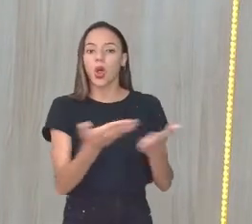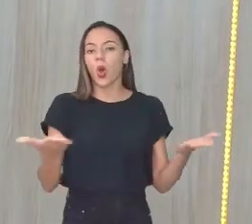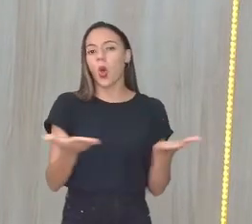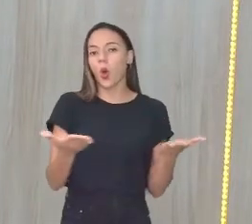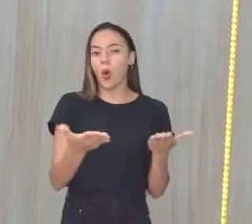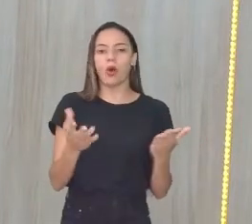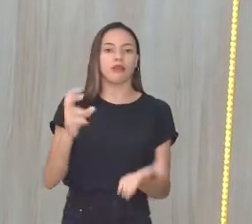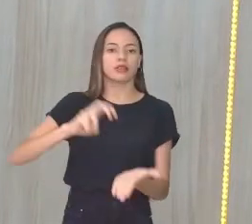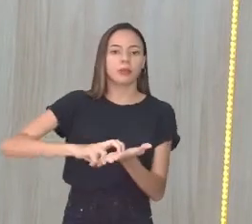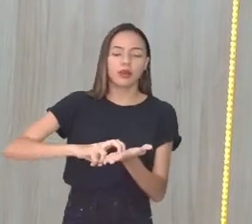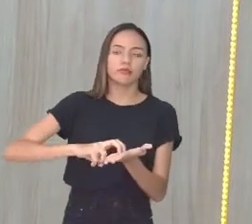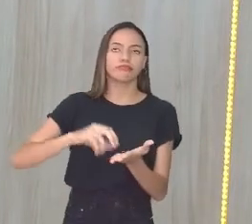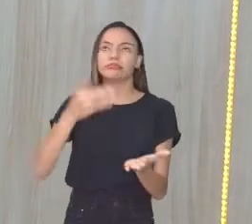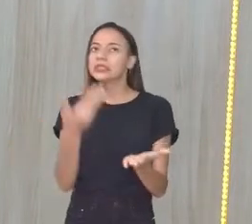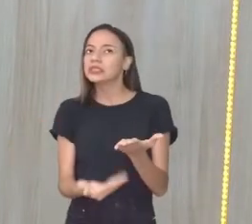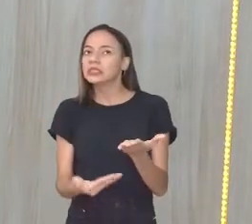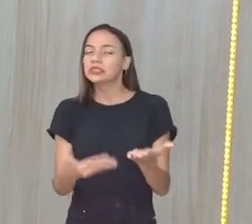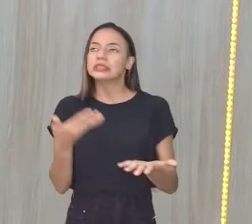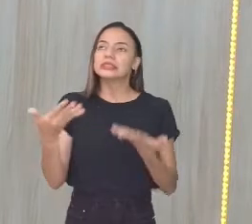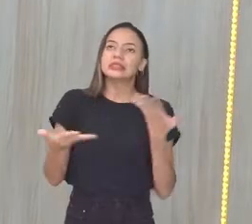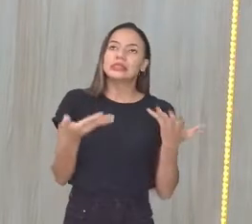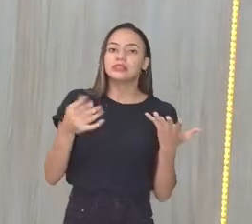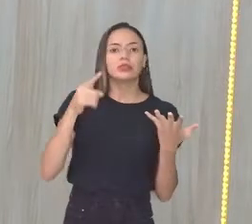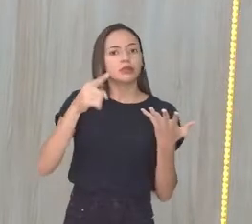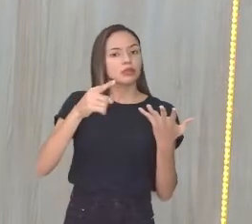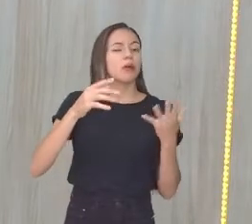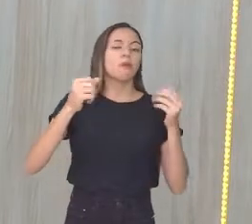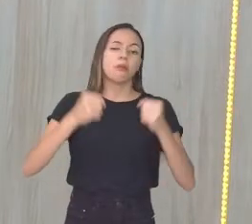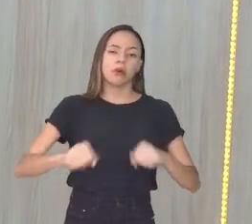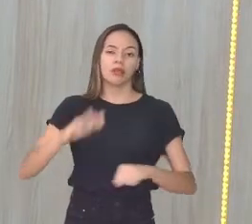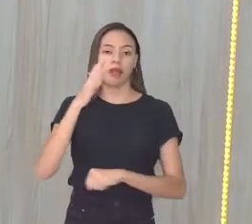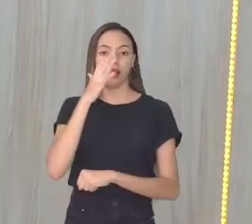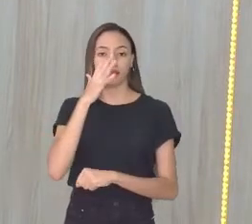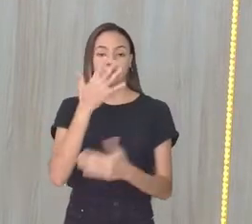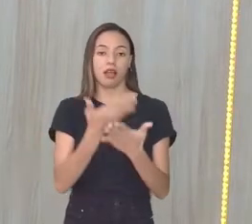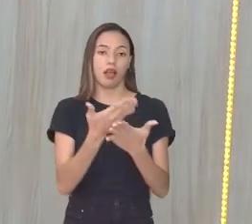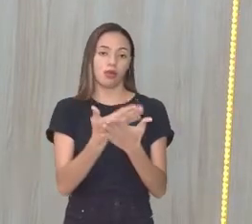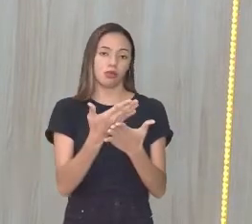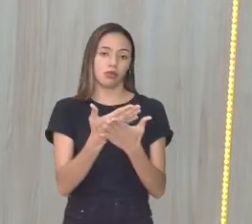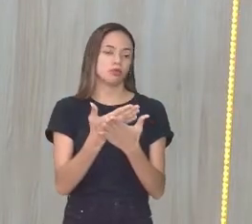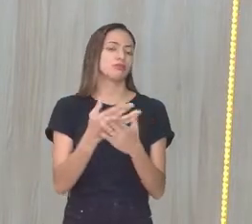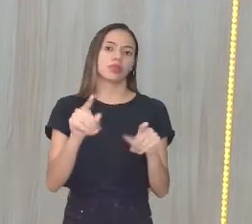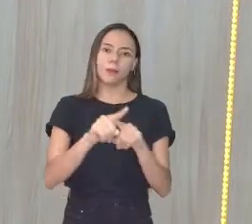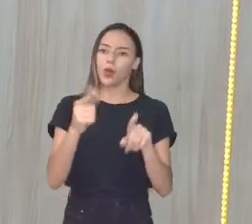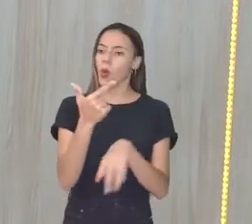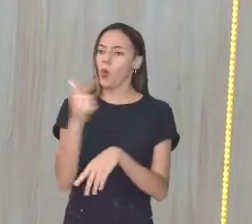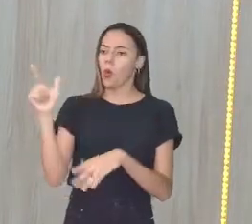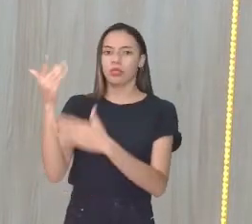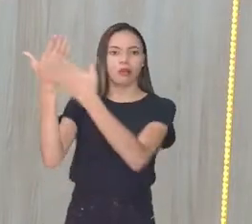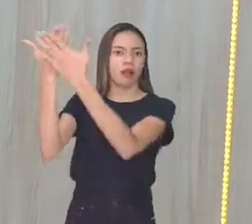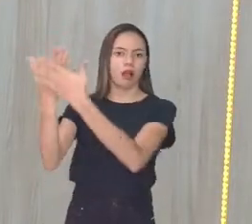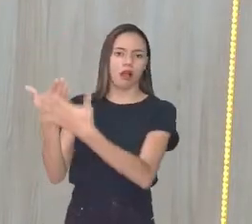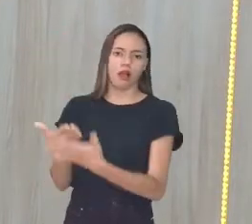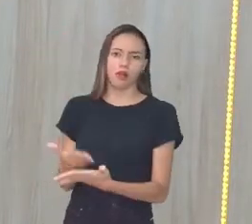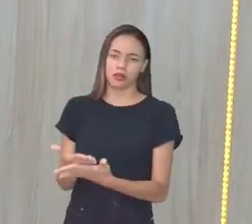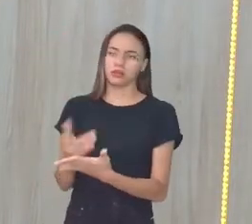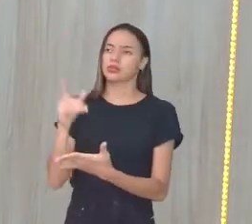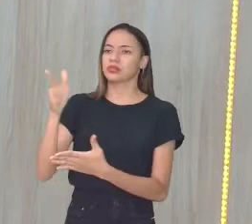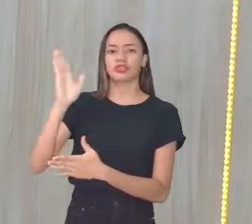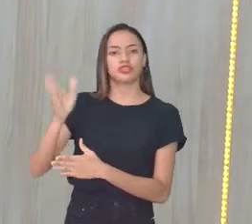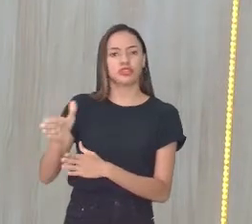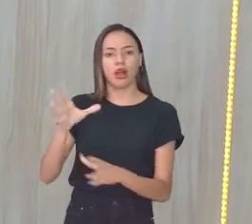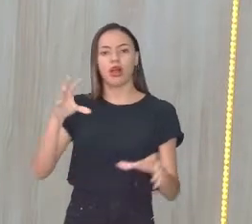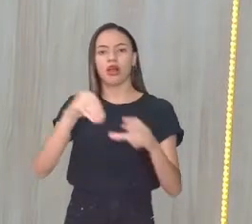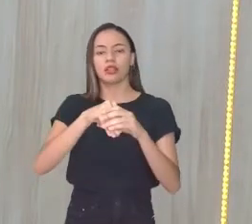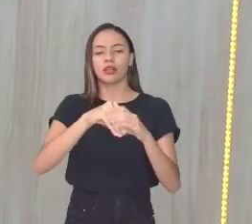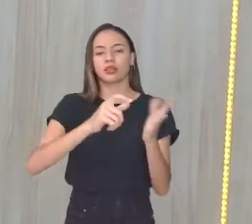por alguma razão, você pode rever essa aula, né? E outras todas que já estão aí na